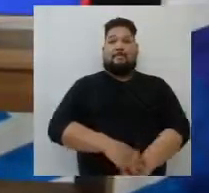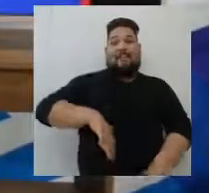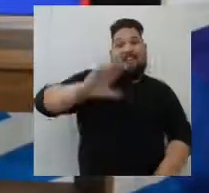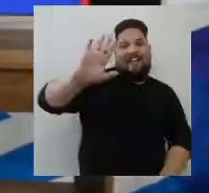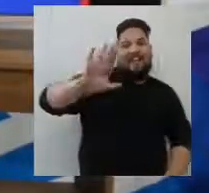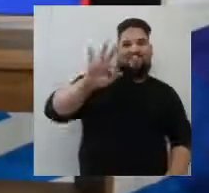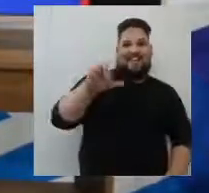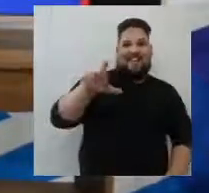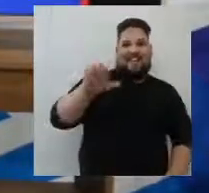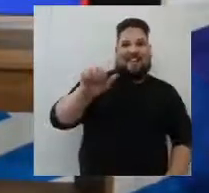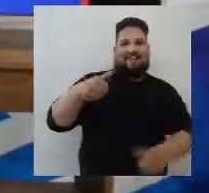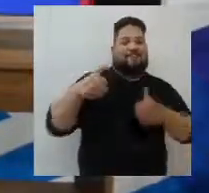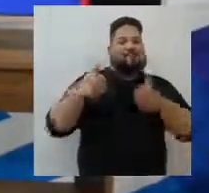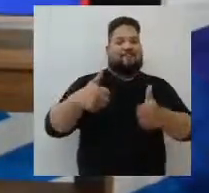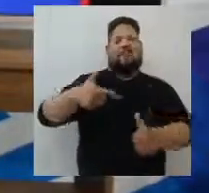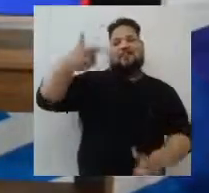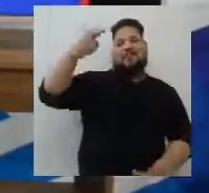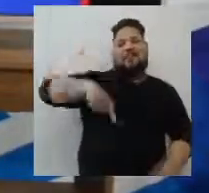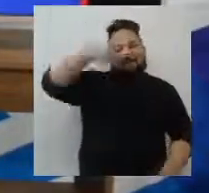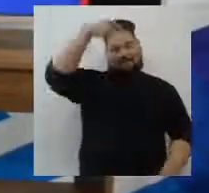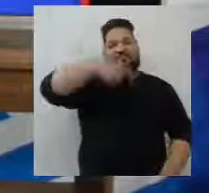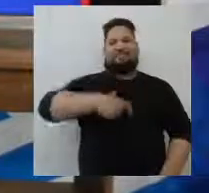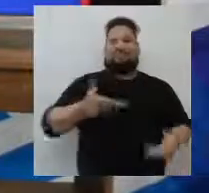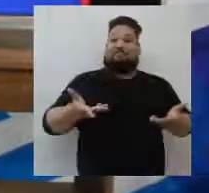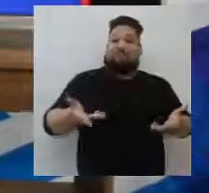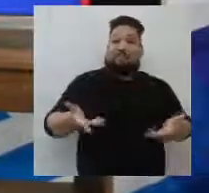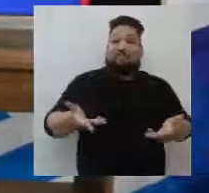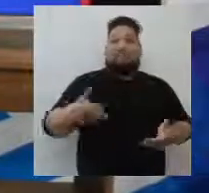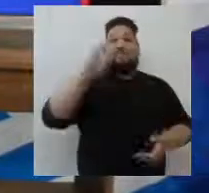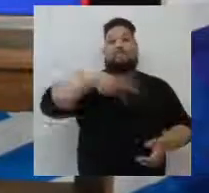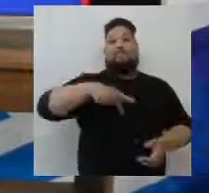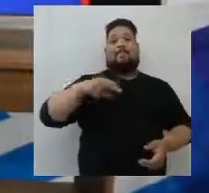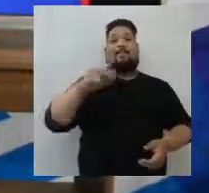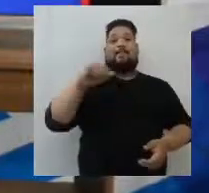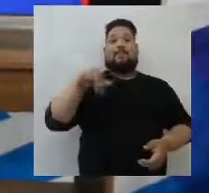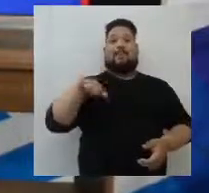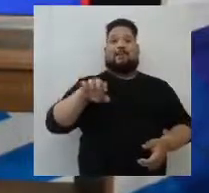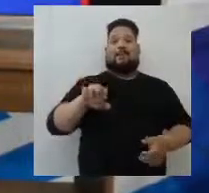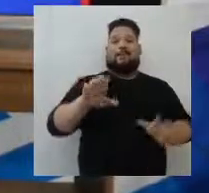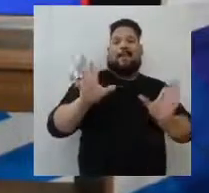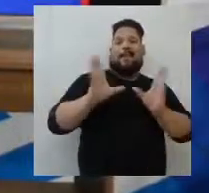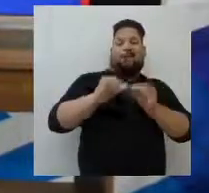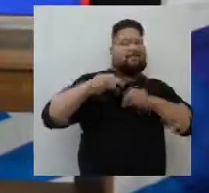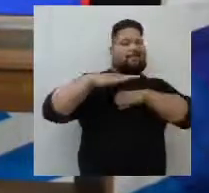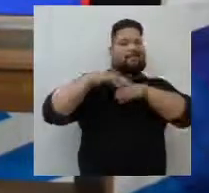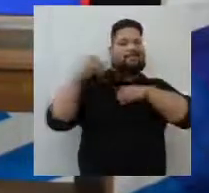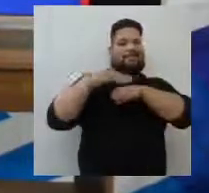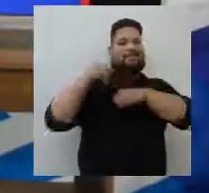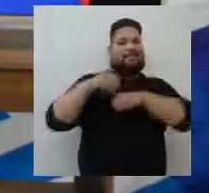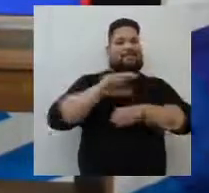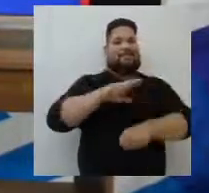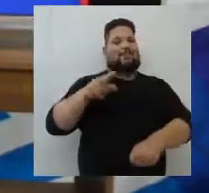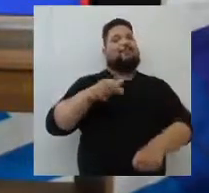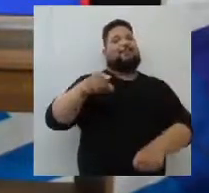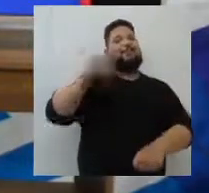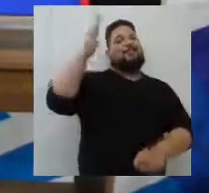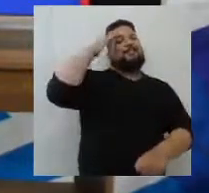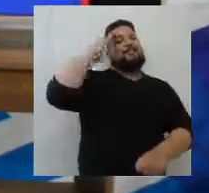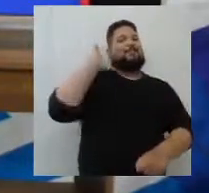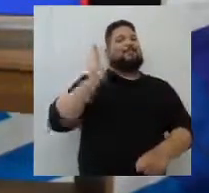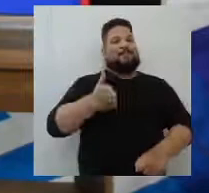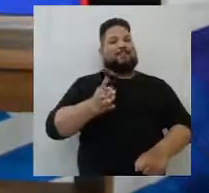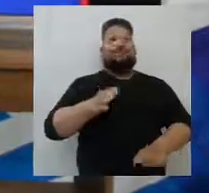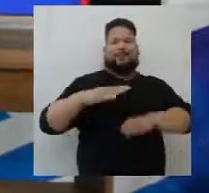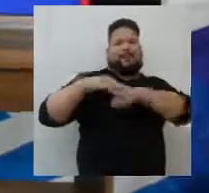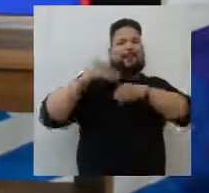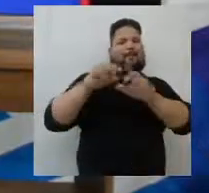Fala, fera! Mais uma vez com vocês, eu, professor Henrique Virgínio, mas você já sabe,